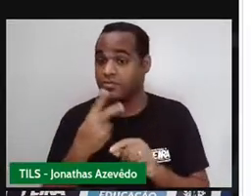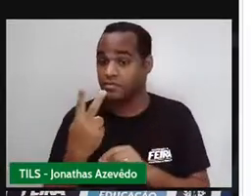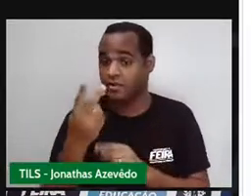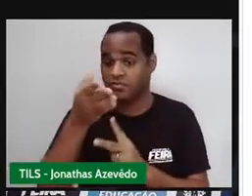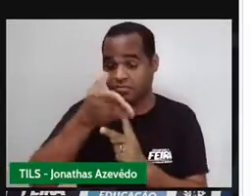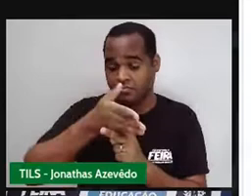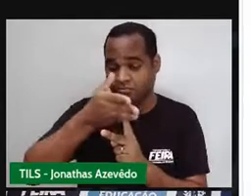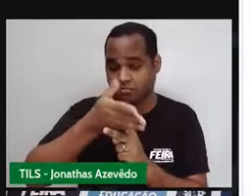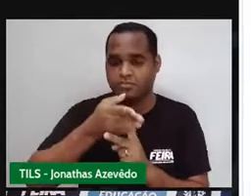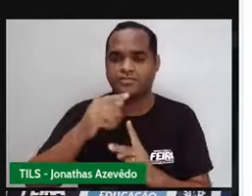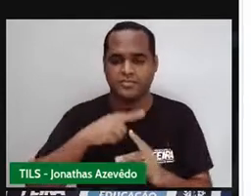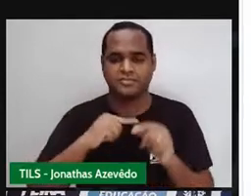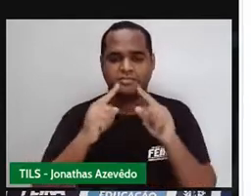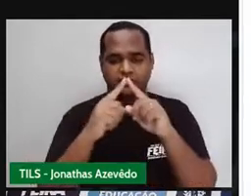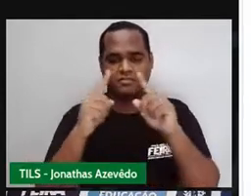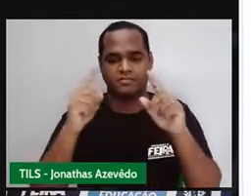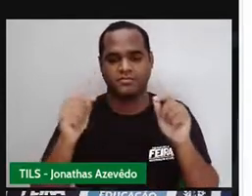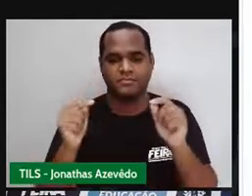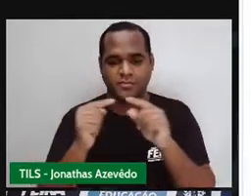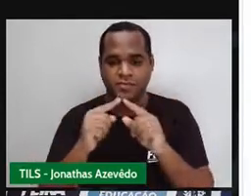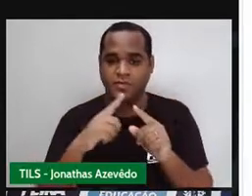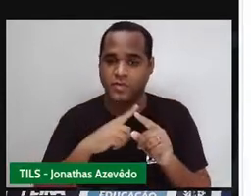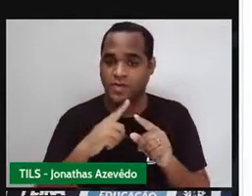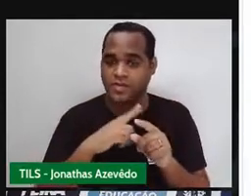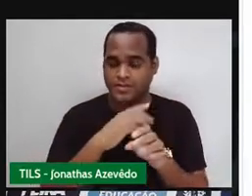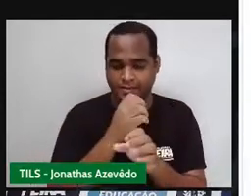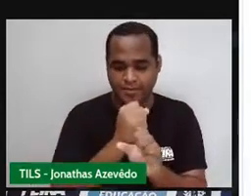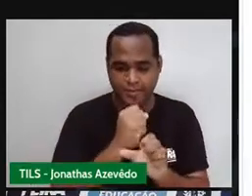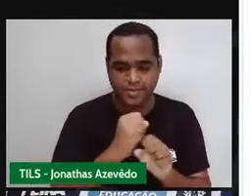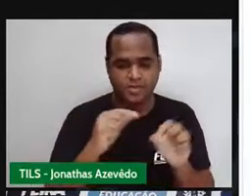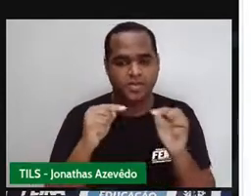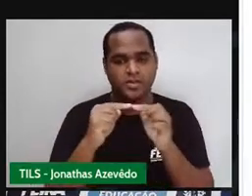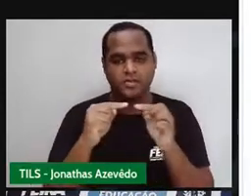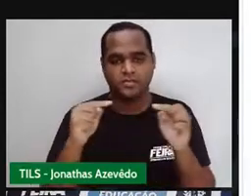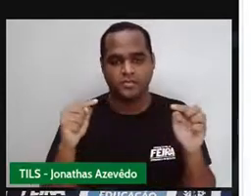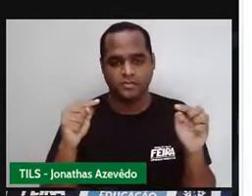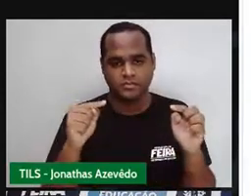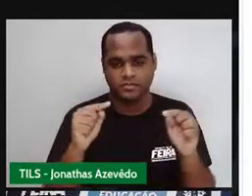a gente vai ter esse retângulo aqui que eu tô contornando